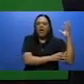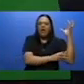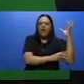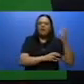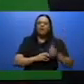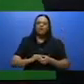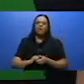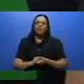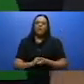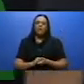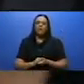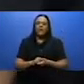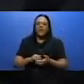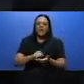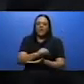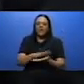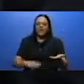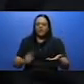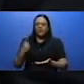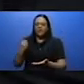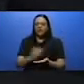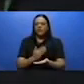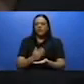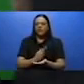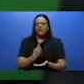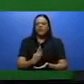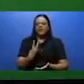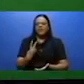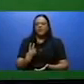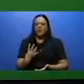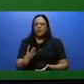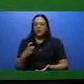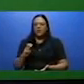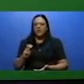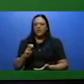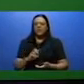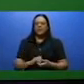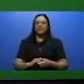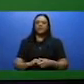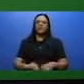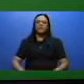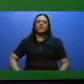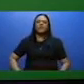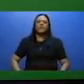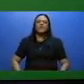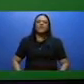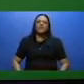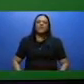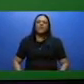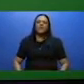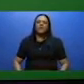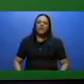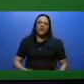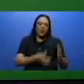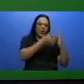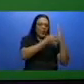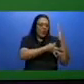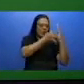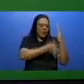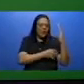Na nossa atividade 1, na página 145, vamos lá. O texto abaixo trata